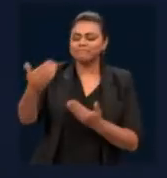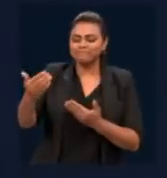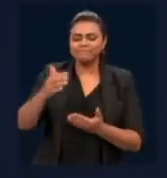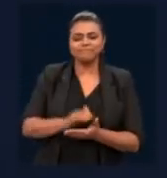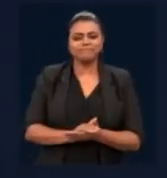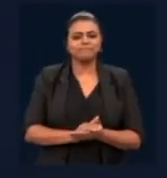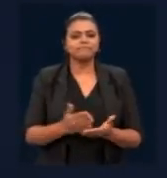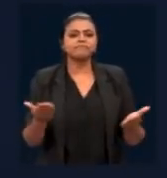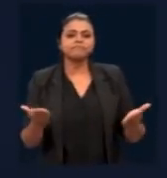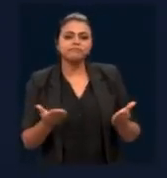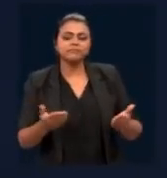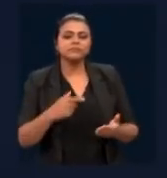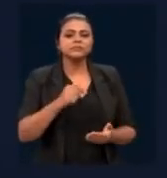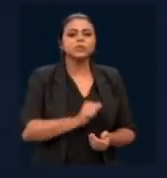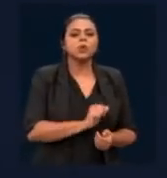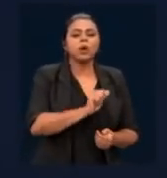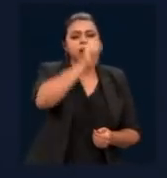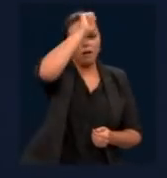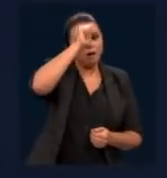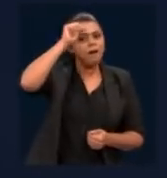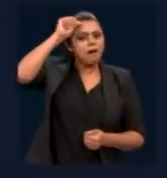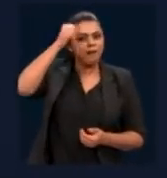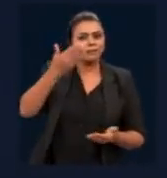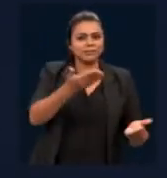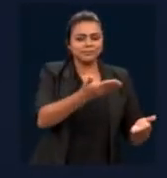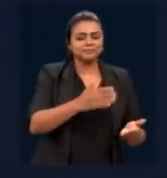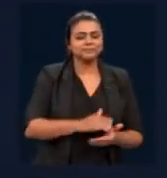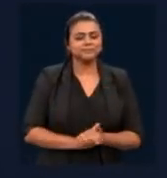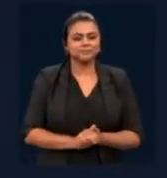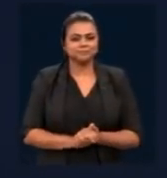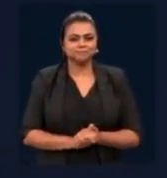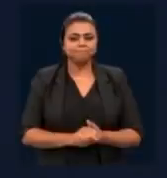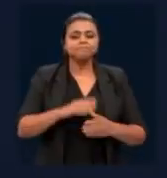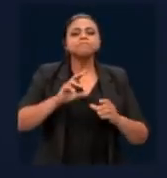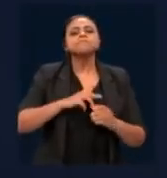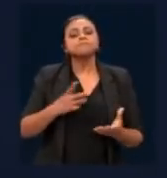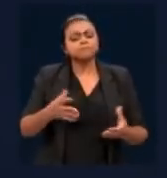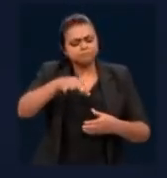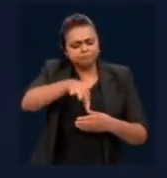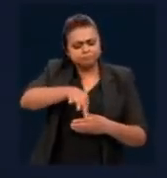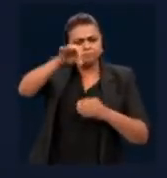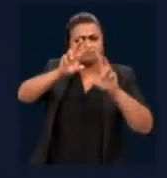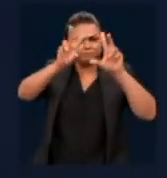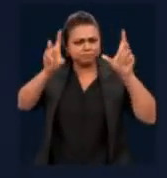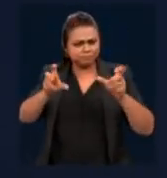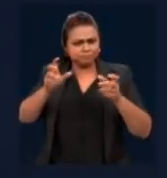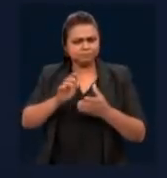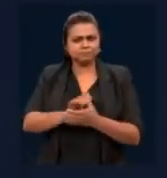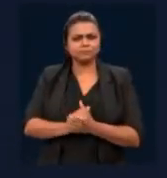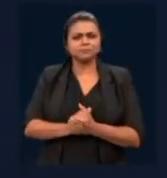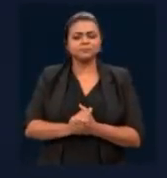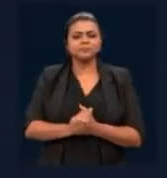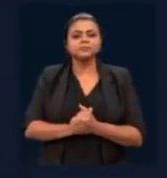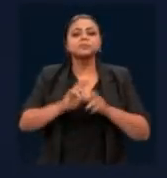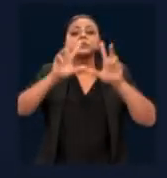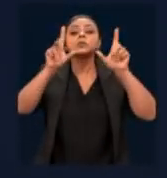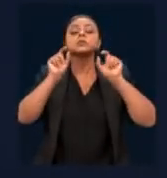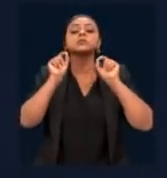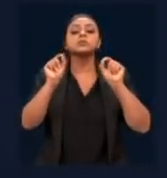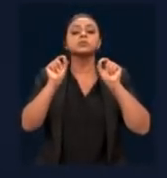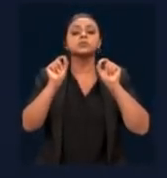chegou a vez de andré moreira um candidato eu vou sortear aqui o tema da sua pergunta o tema é